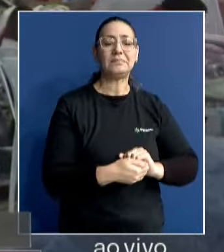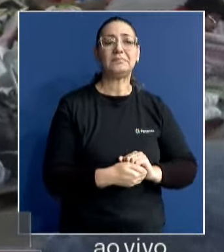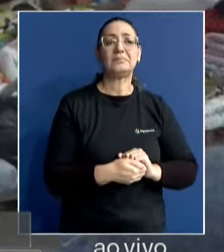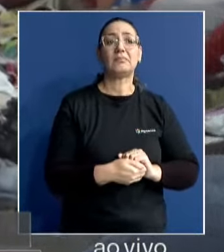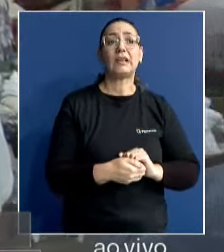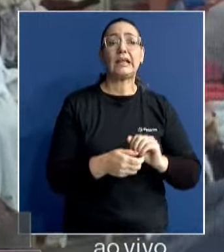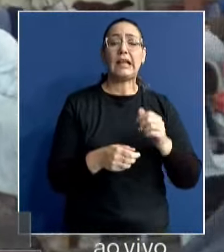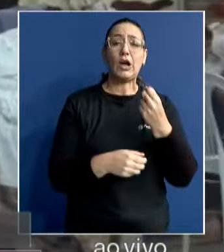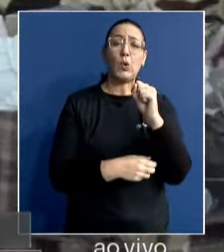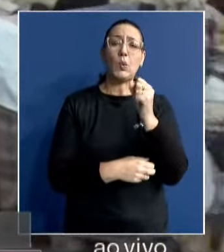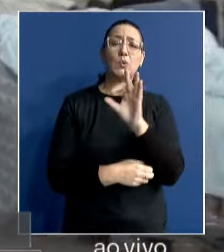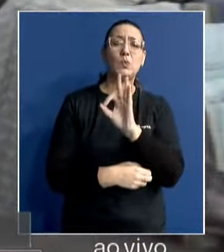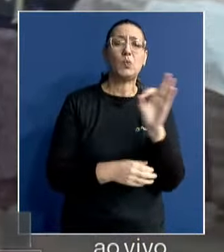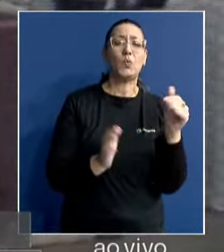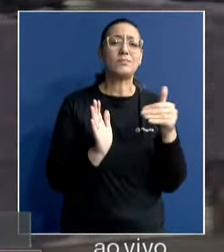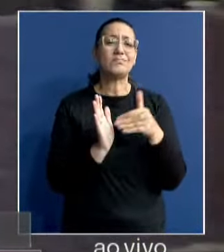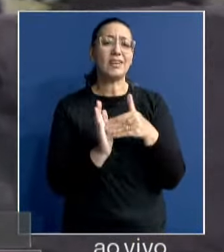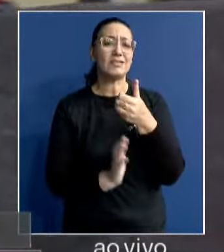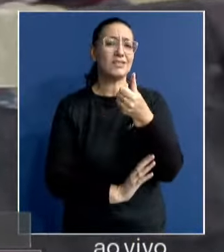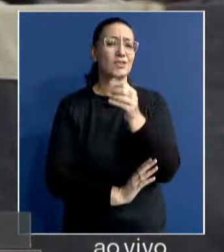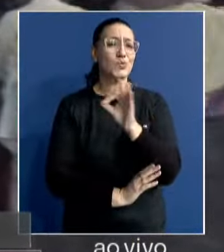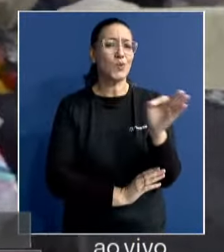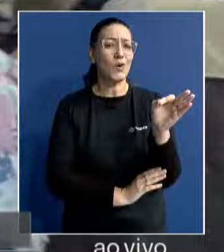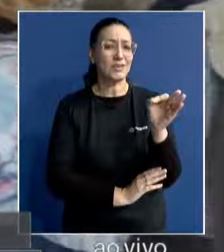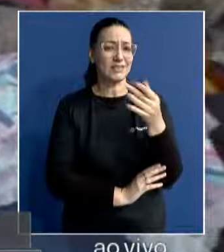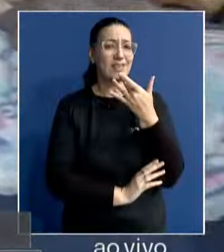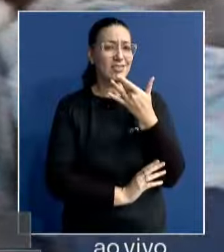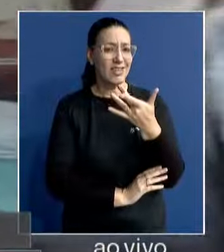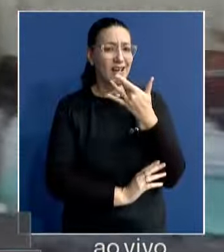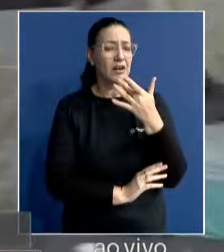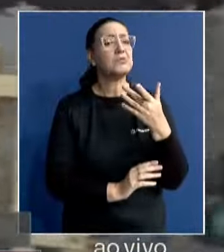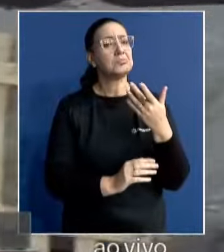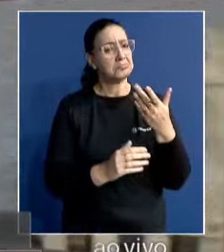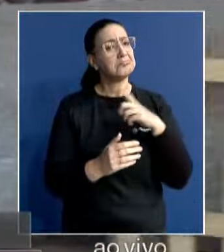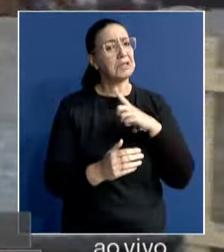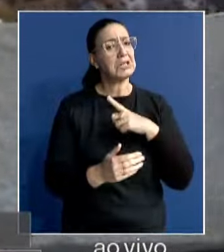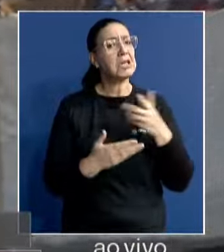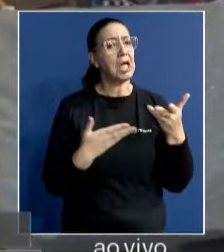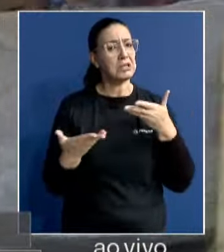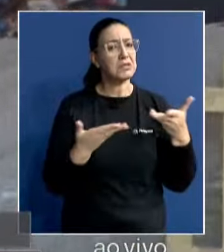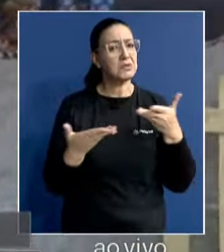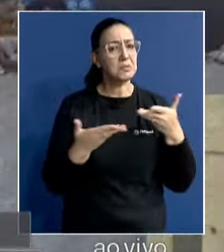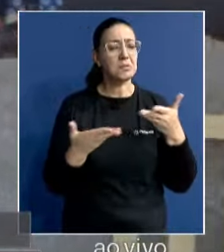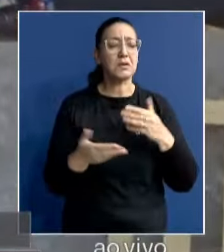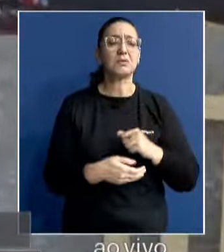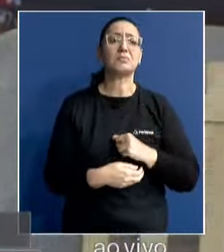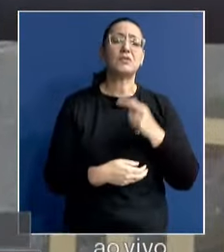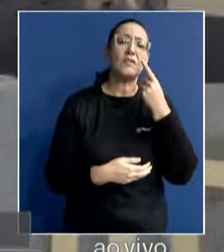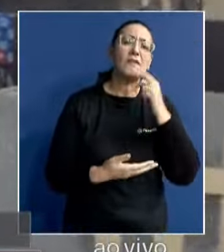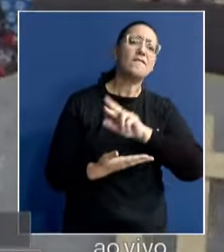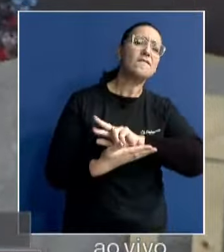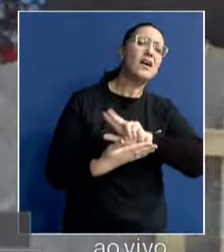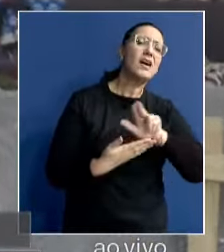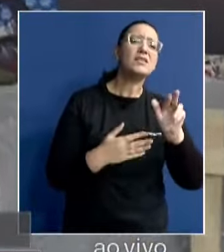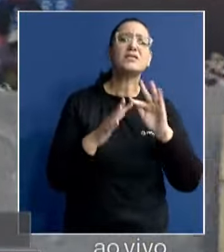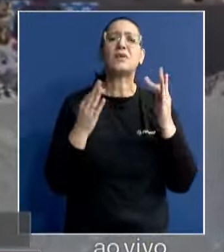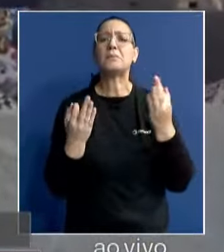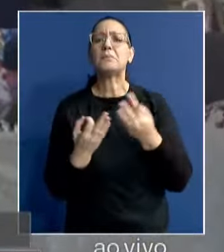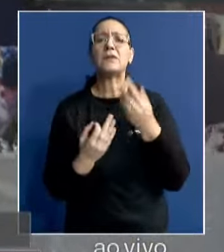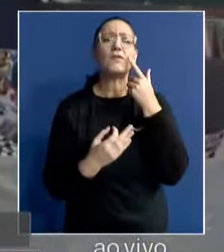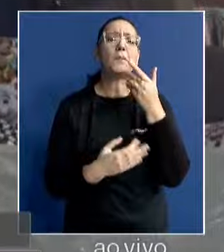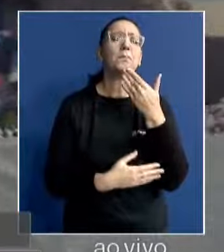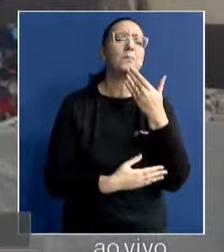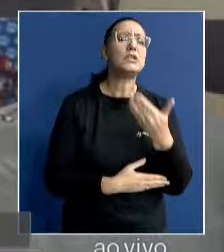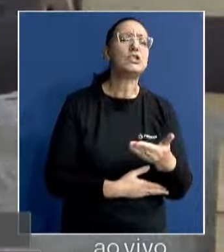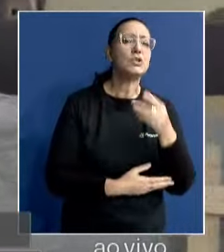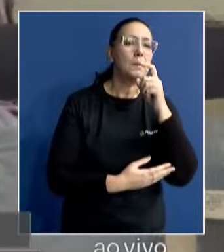das 8 às 6 horas da tarde, também está funcionando por aqui. E a gente vê diversas famílias. Eu vou pedir para um pai que